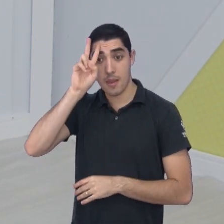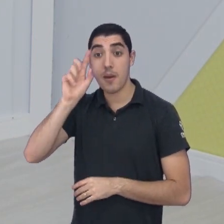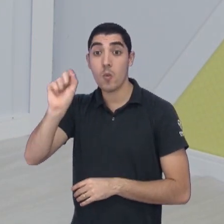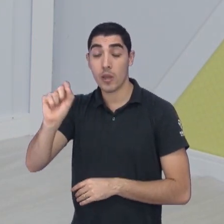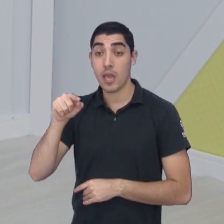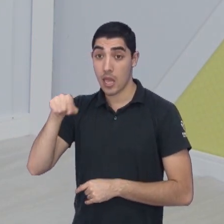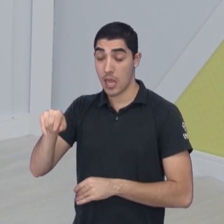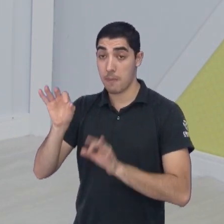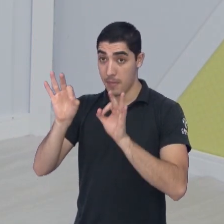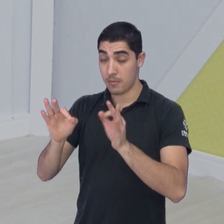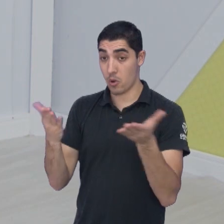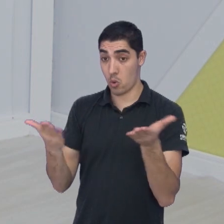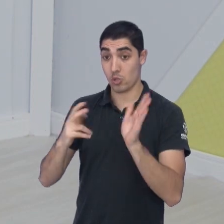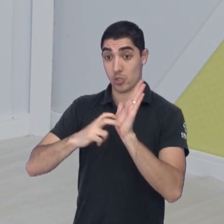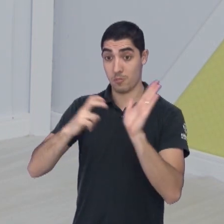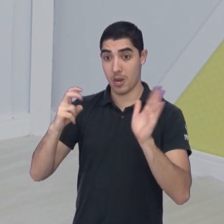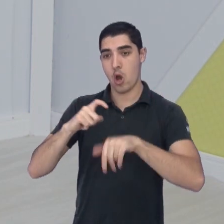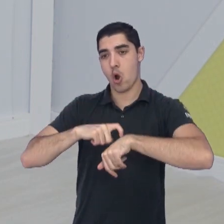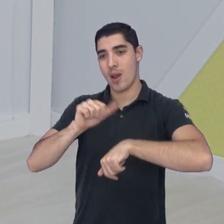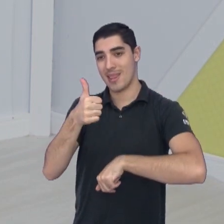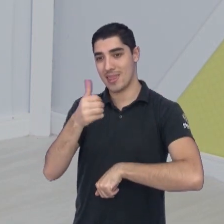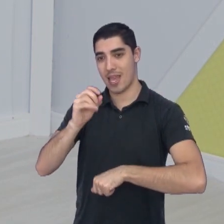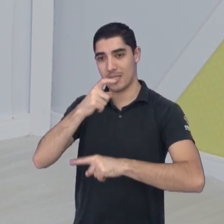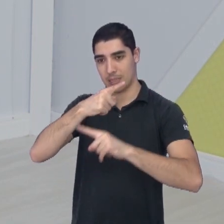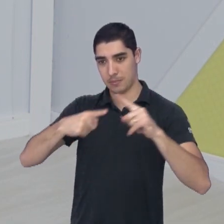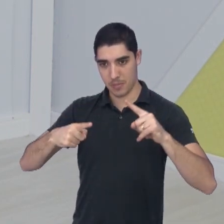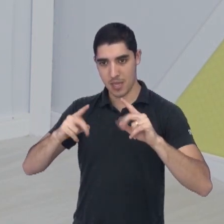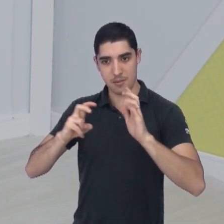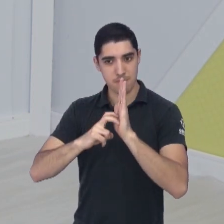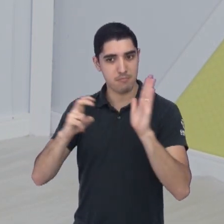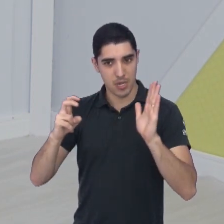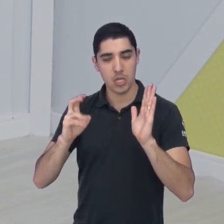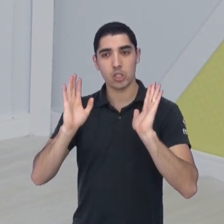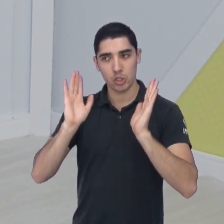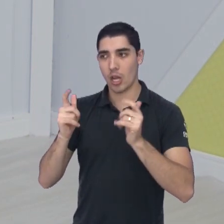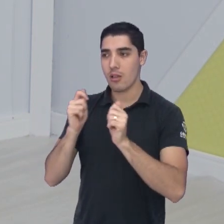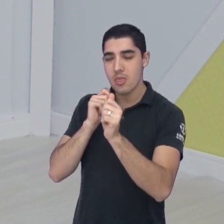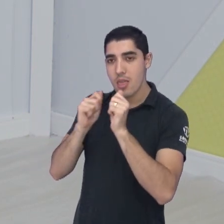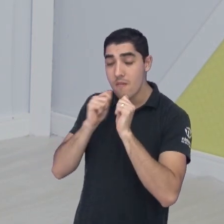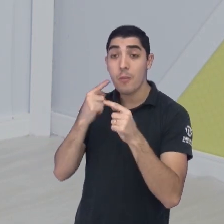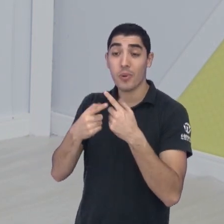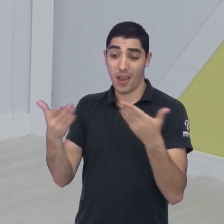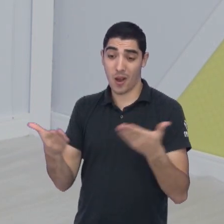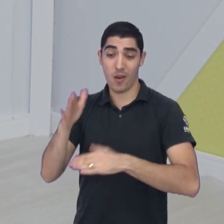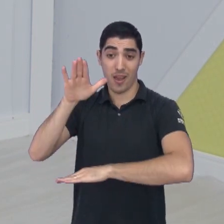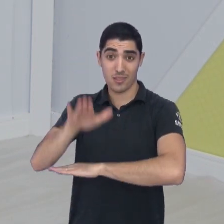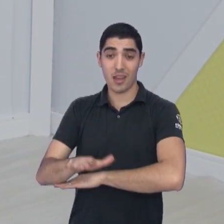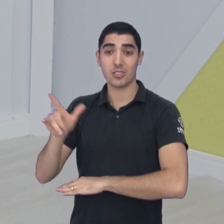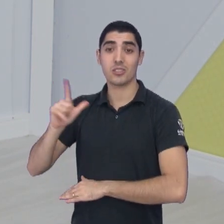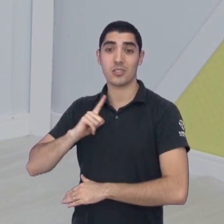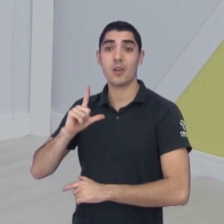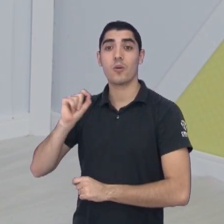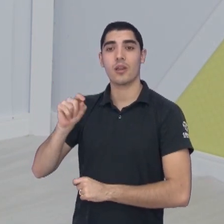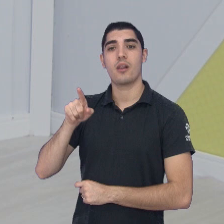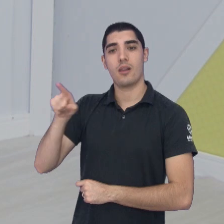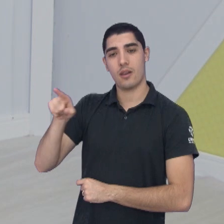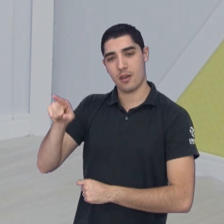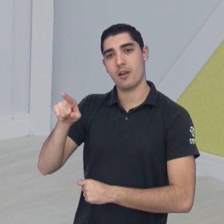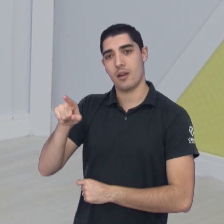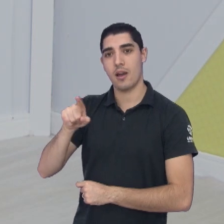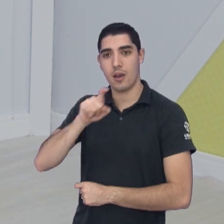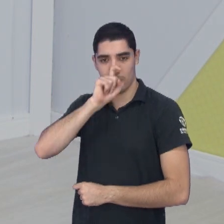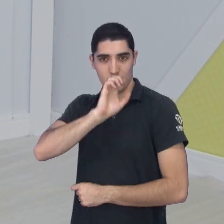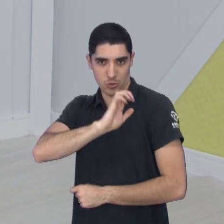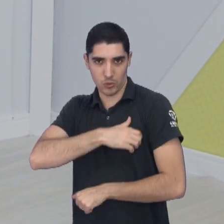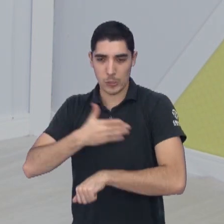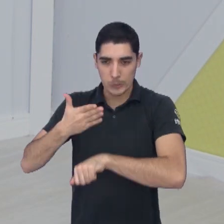entrevista foi gravada hoje pela manhã, 10h30 da manhã. Sérgio Guedes esteve aqui porque neste momento ele está comandando o treino do São José. Não poderia estar ao vivo